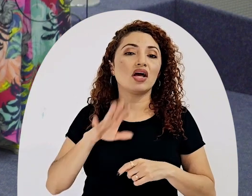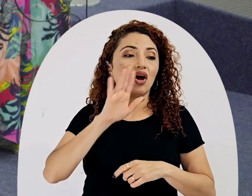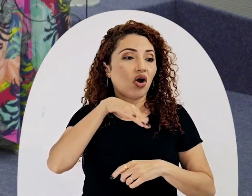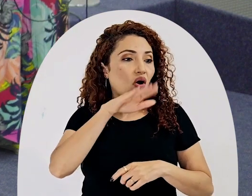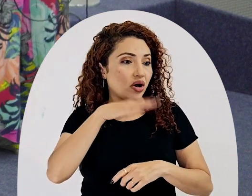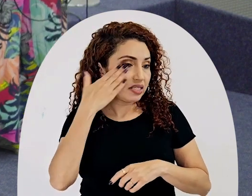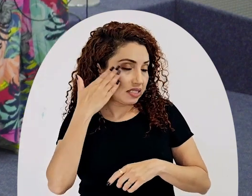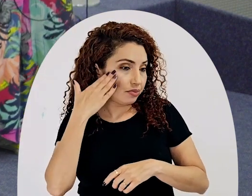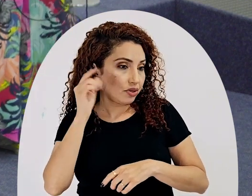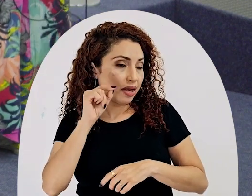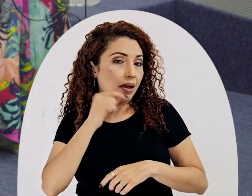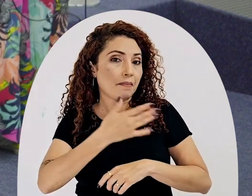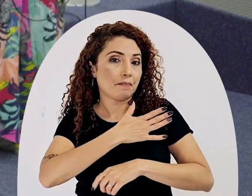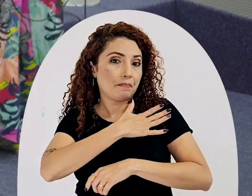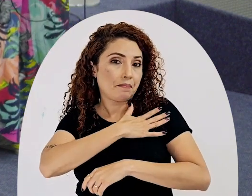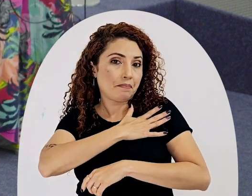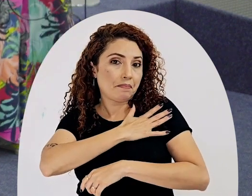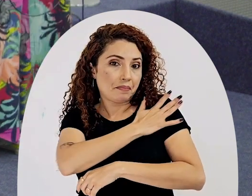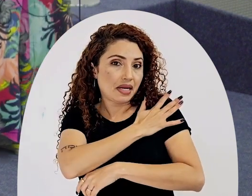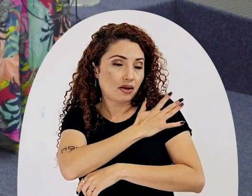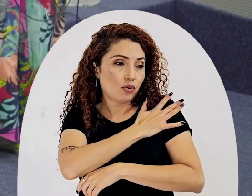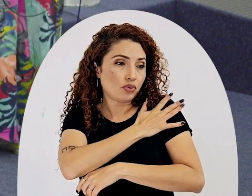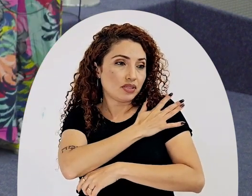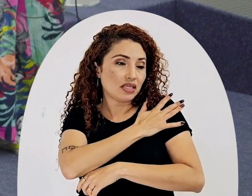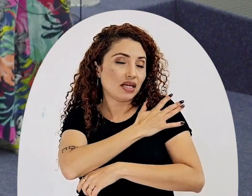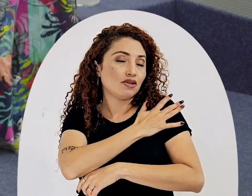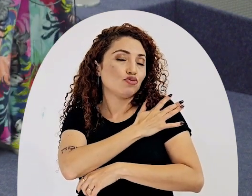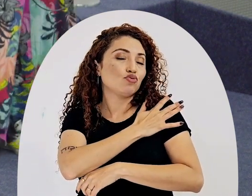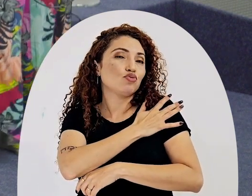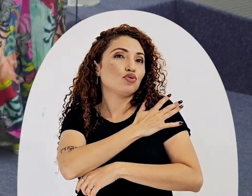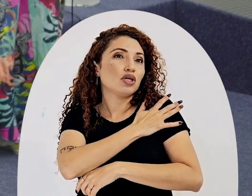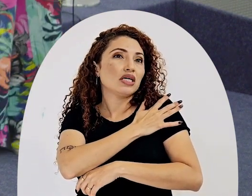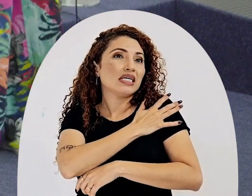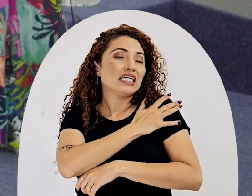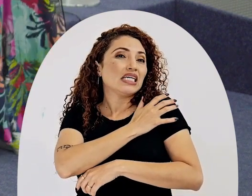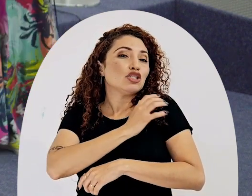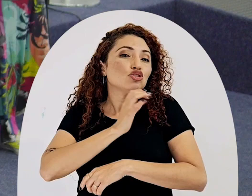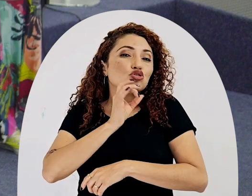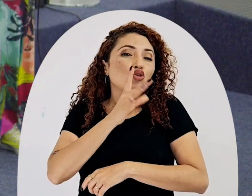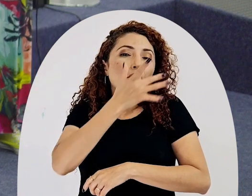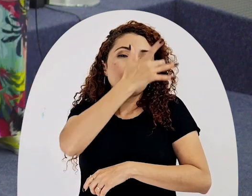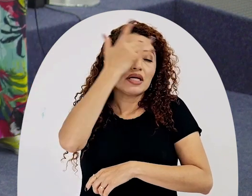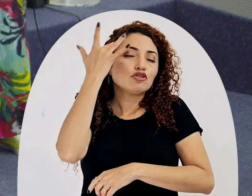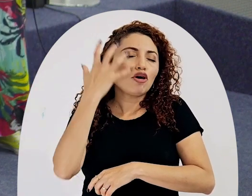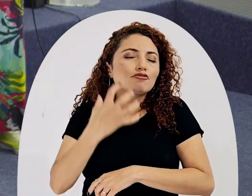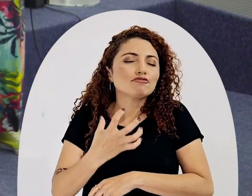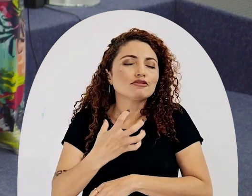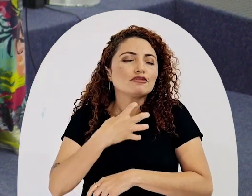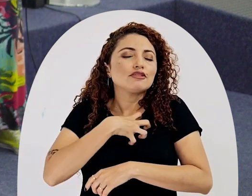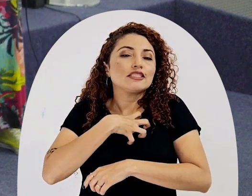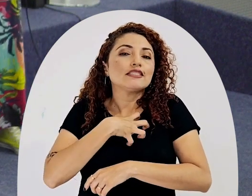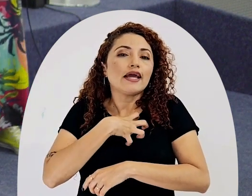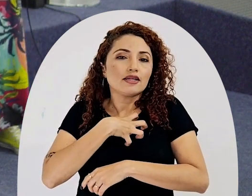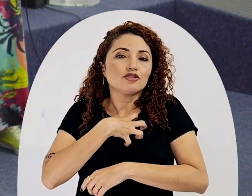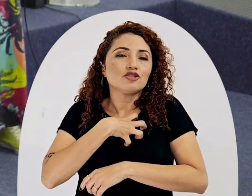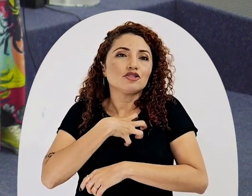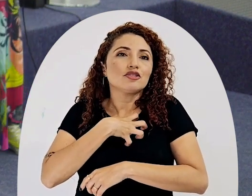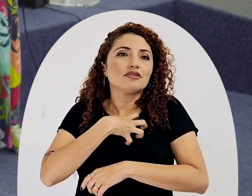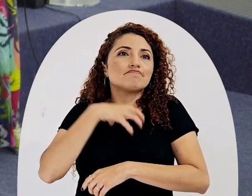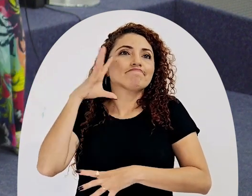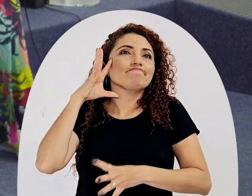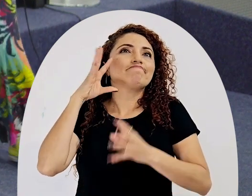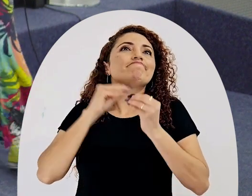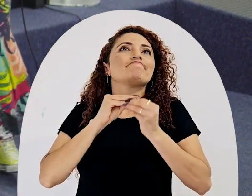Preconceito só existe para quem sente ele na pele. Entendeu? Então, assim, você me desculpa mesmo, assim, eu estou dizendo, mas é porque